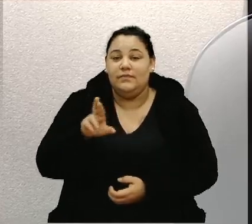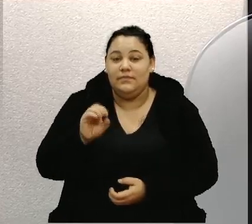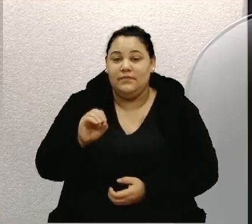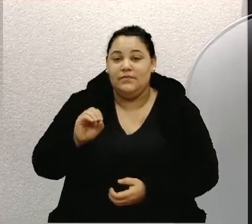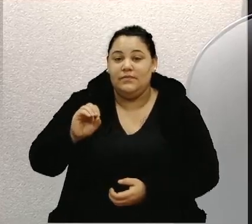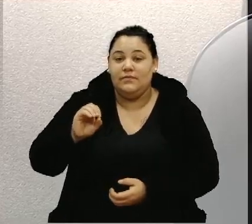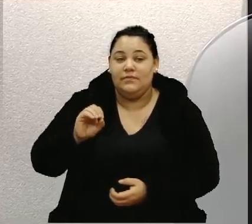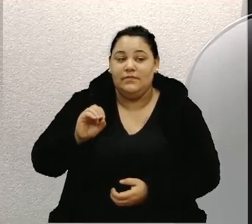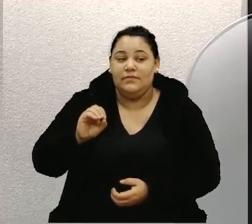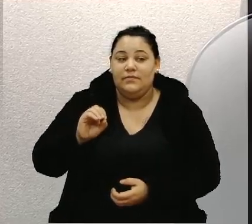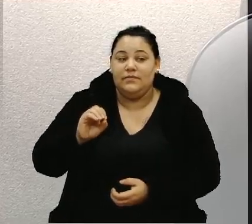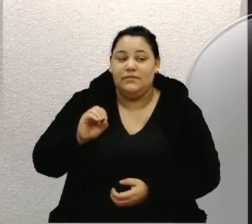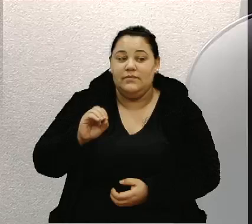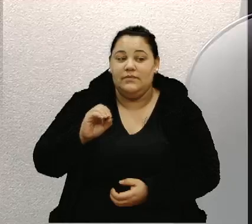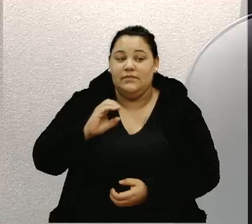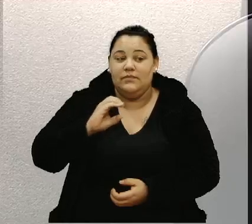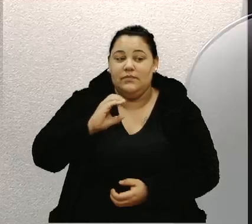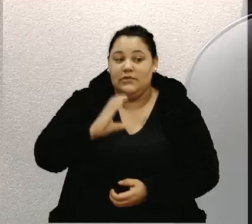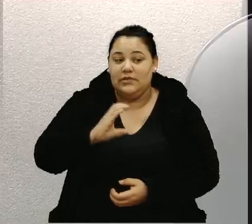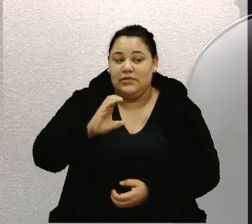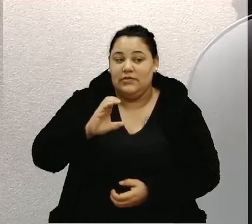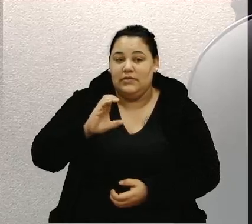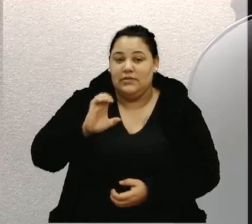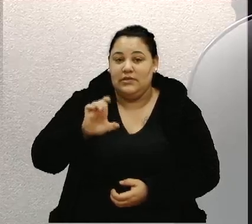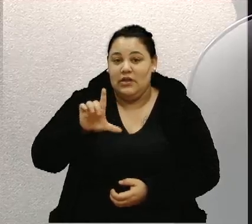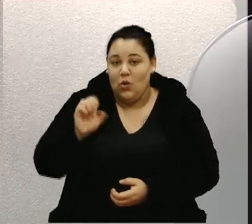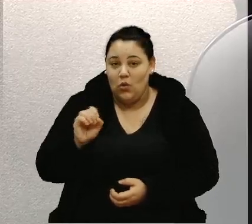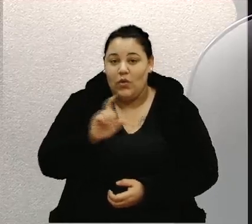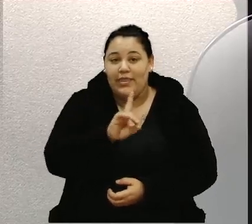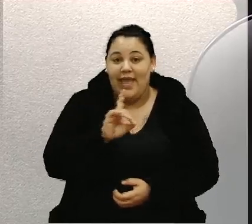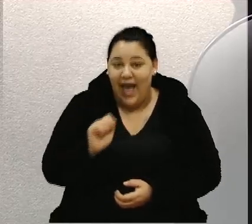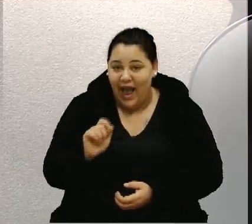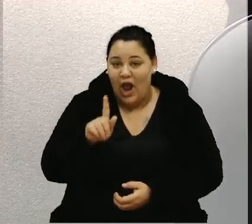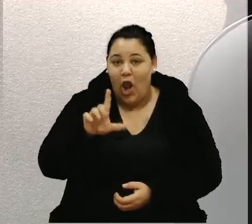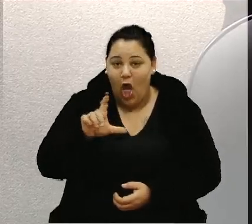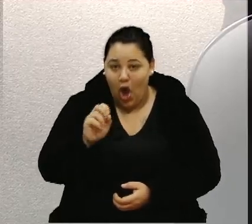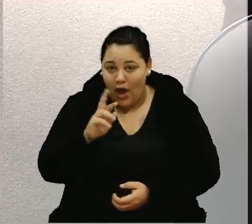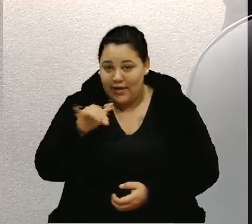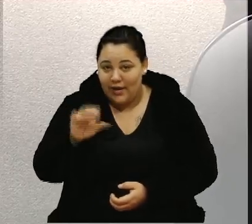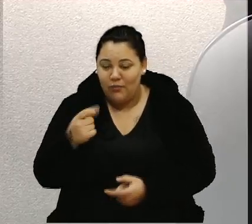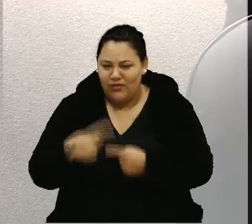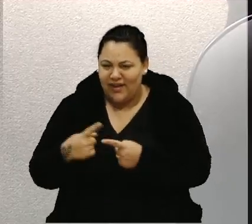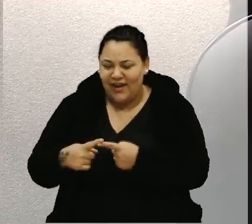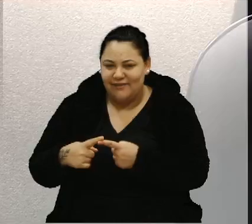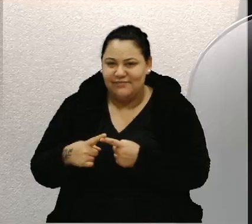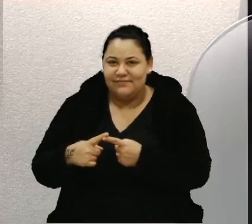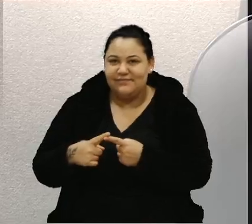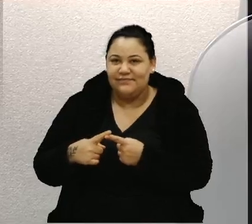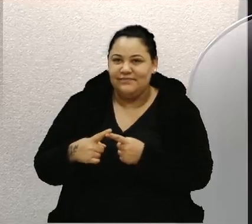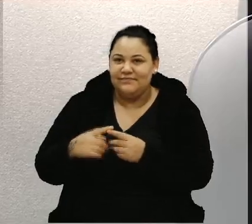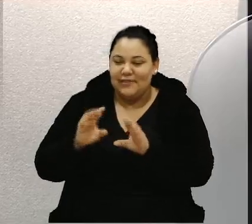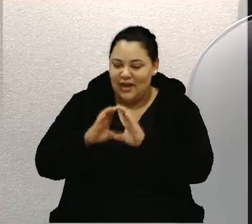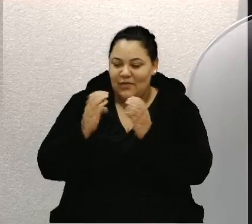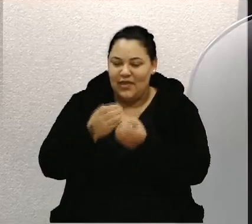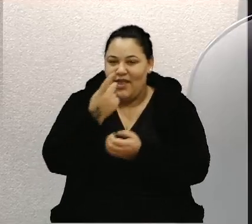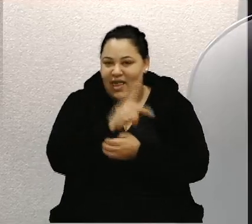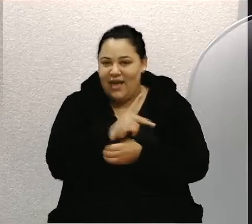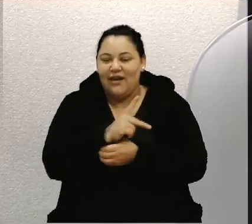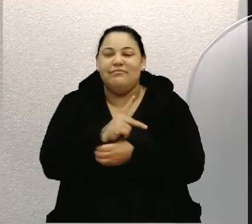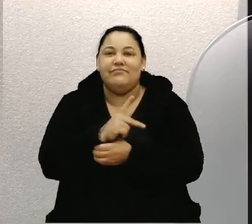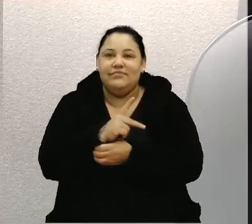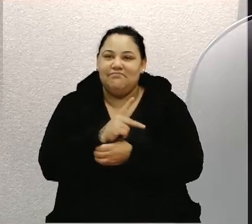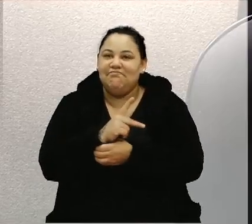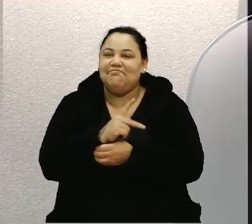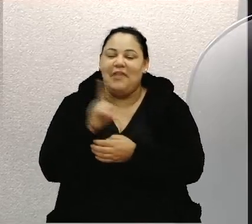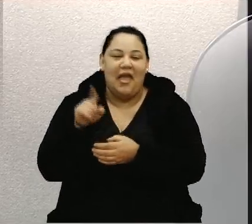o asfaltamento e a qualidade daquela obra é acima da média. Com tudo que choveu, com